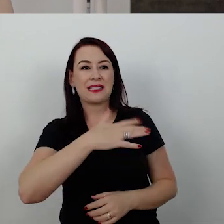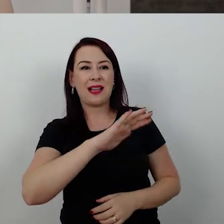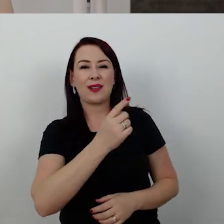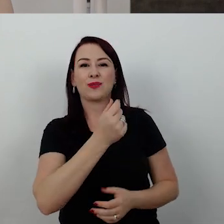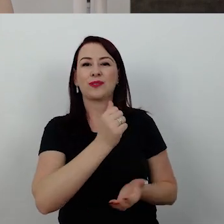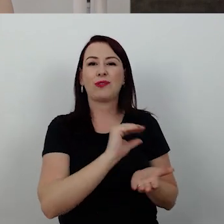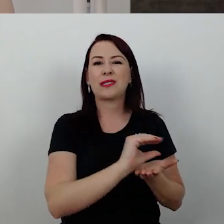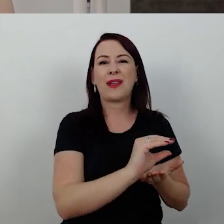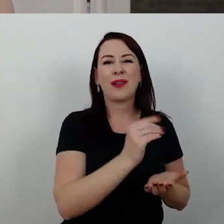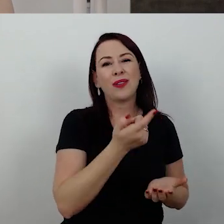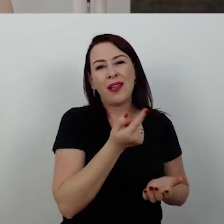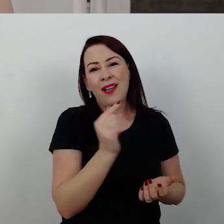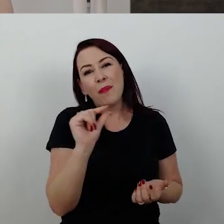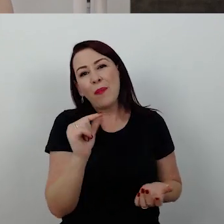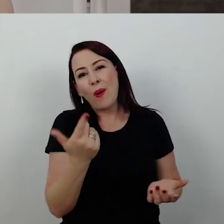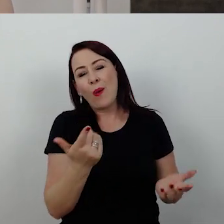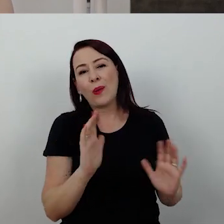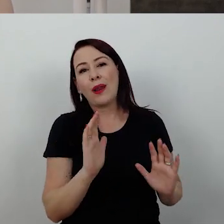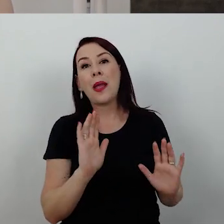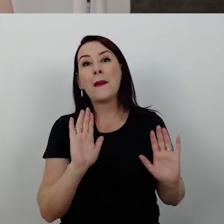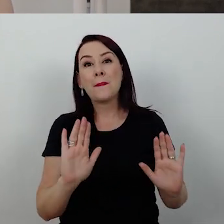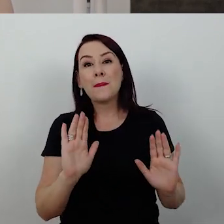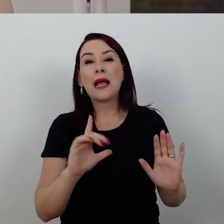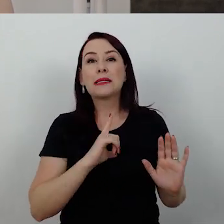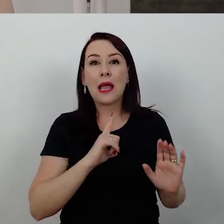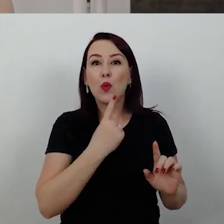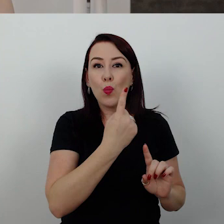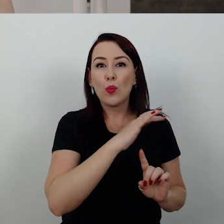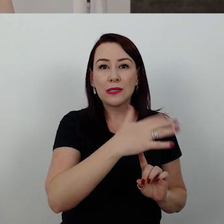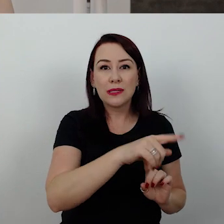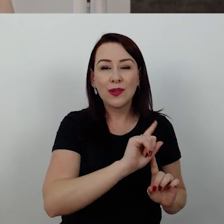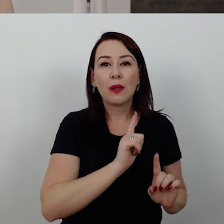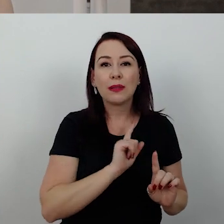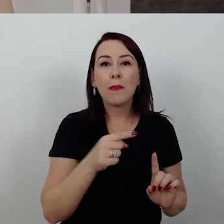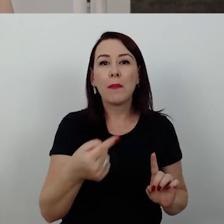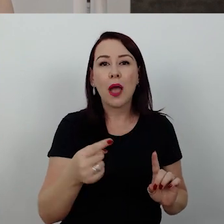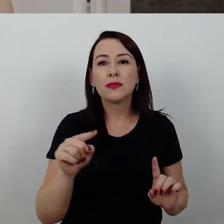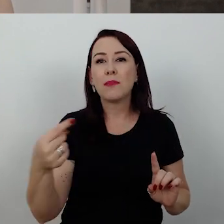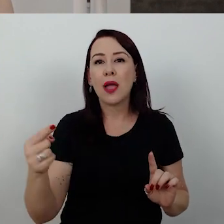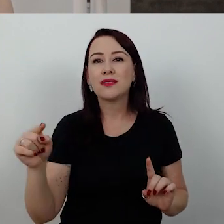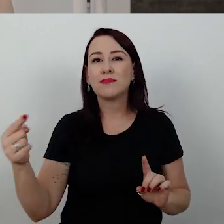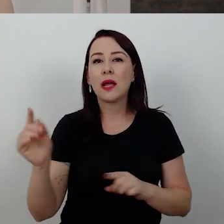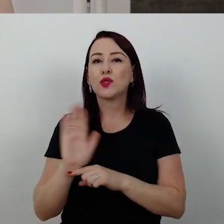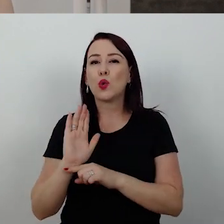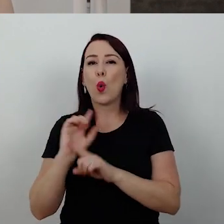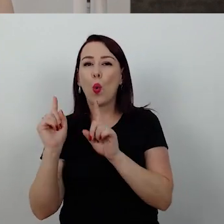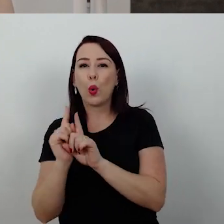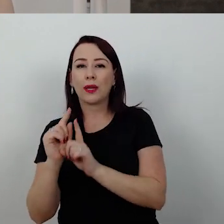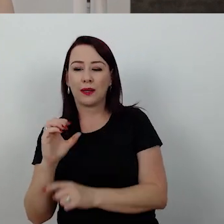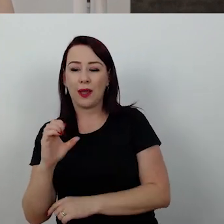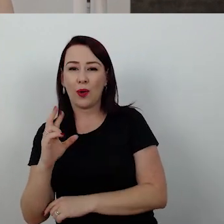orçamento super pequeno por conta do tamanho da cidade e tal, você distribui esse recurso, muitos curtas vão ser